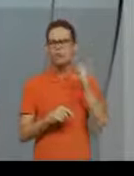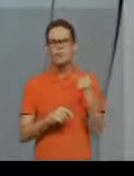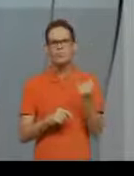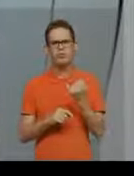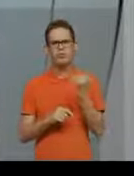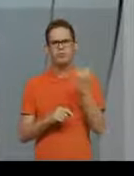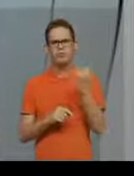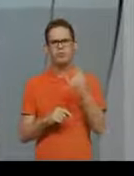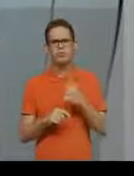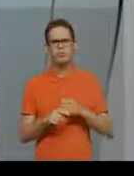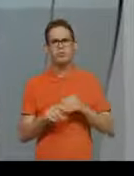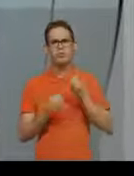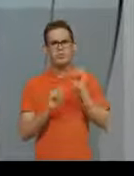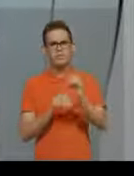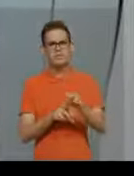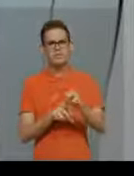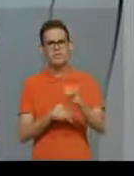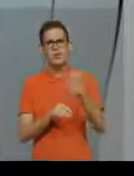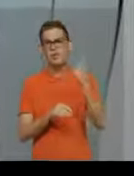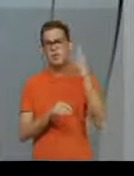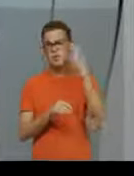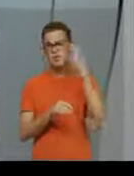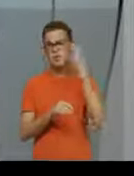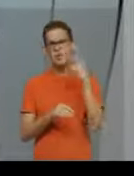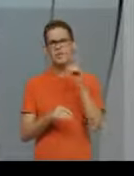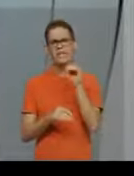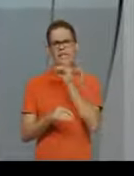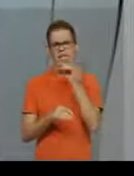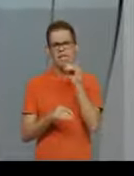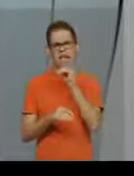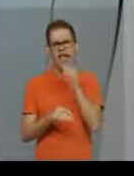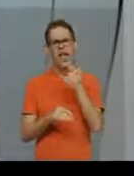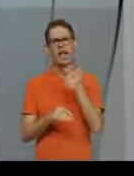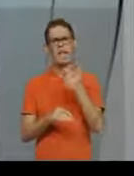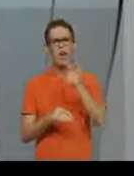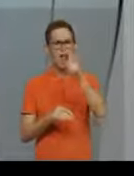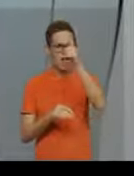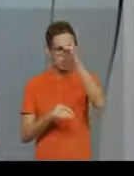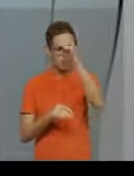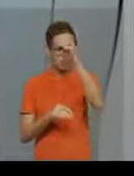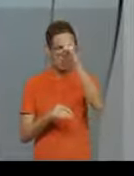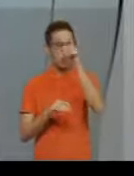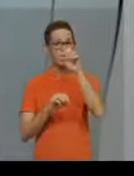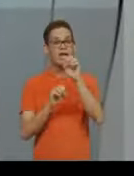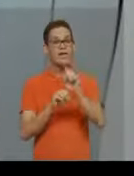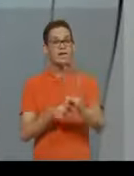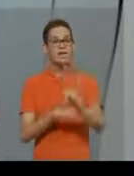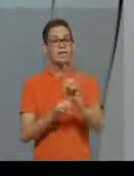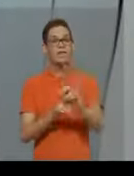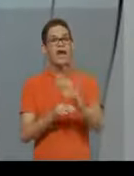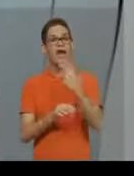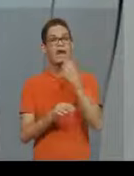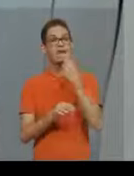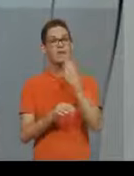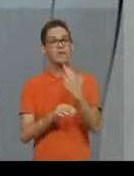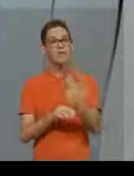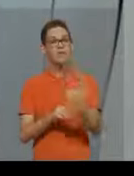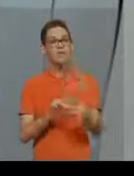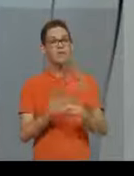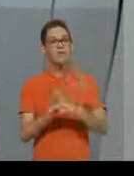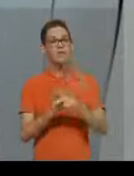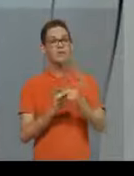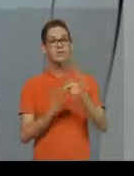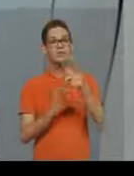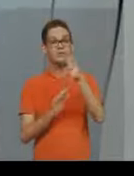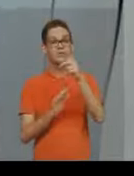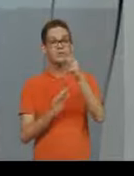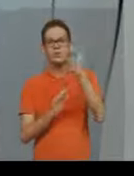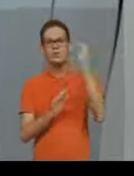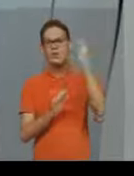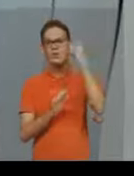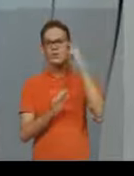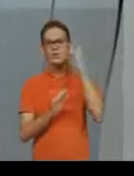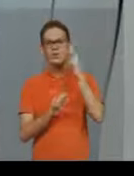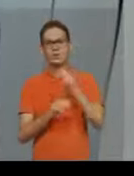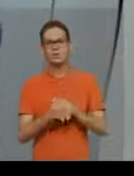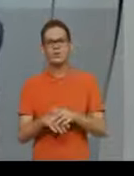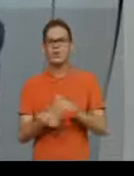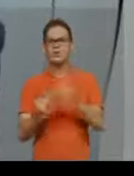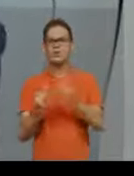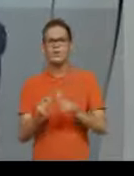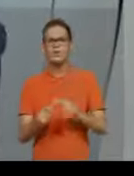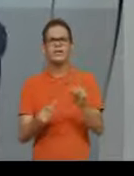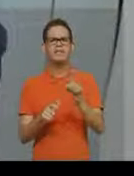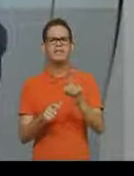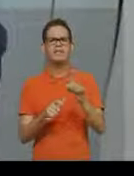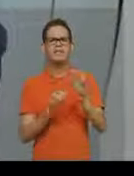Você vai ensinar a cultura, ou italiano, ou alemão, você vai ensinar a língua, você vai ensinar a cultura correspondente. Agora, onde não se ensina inglês,